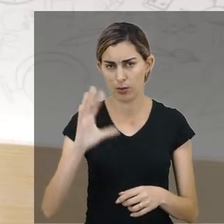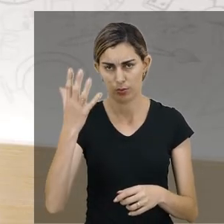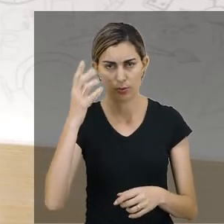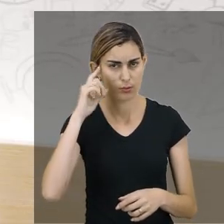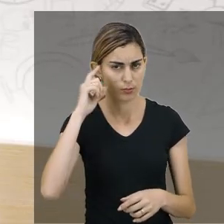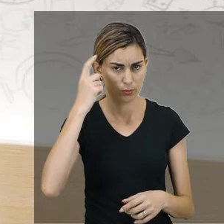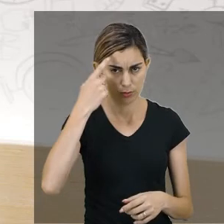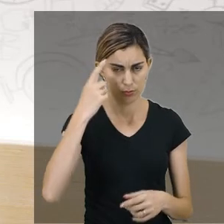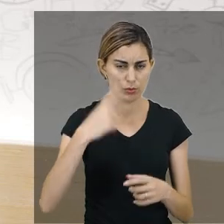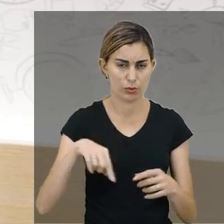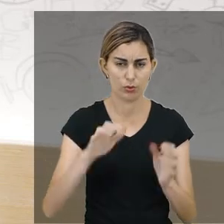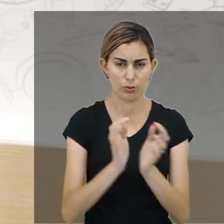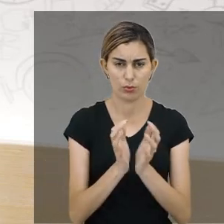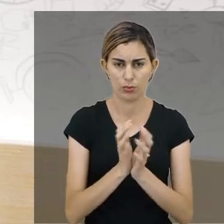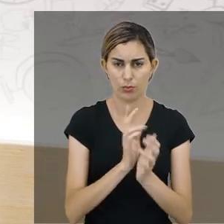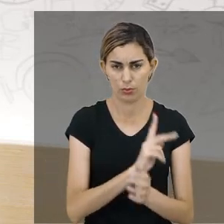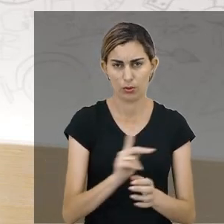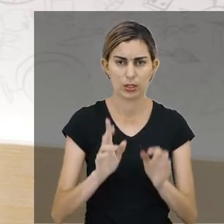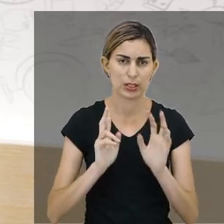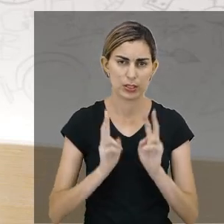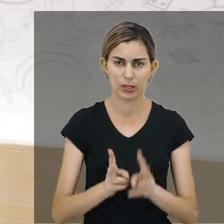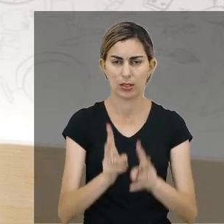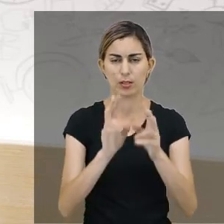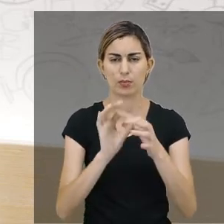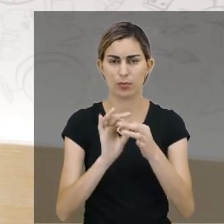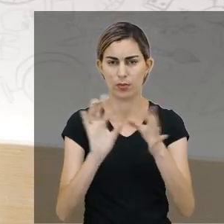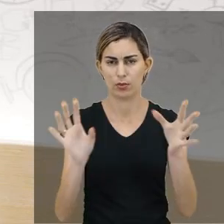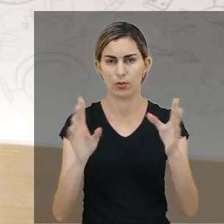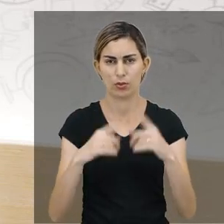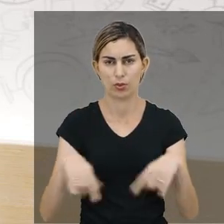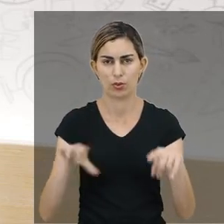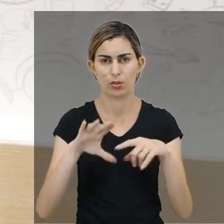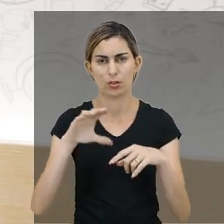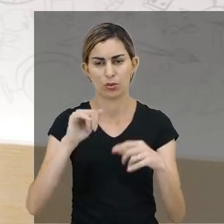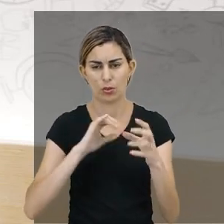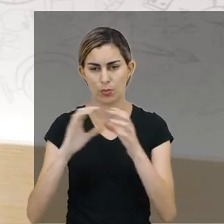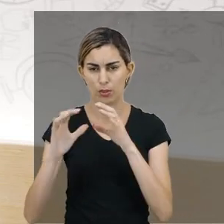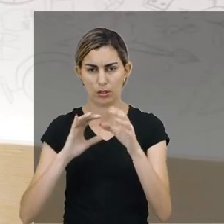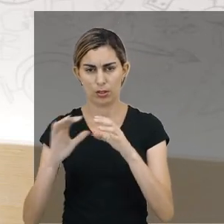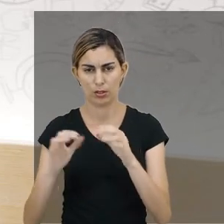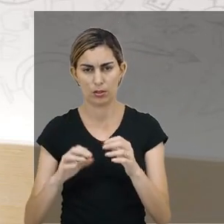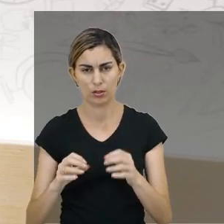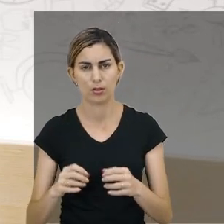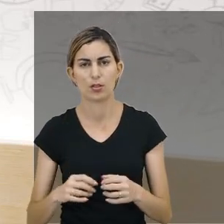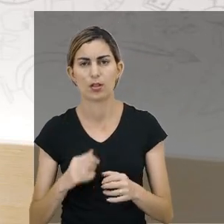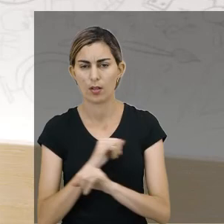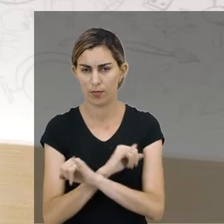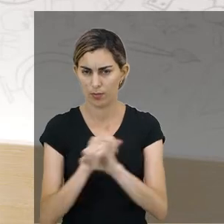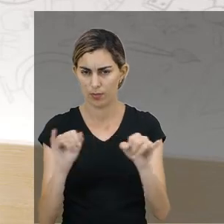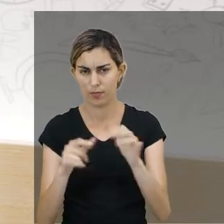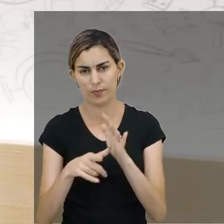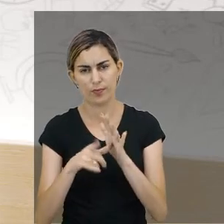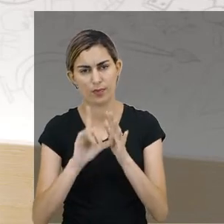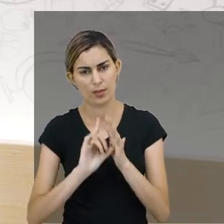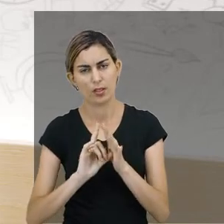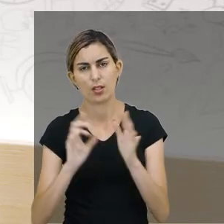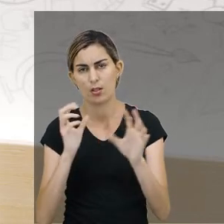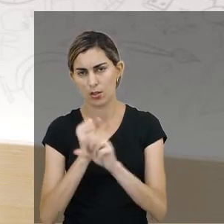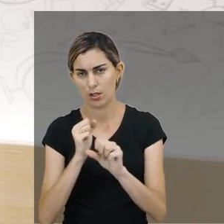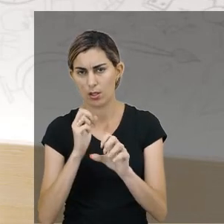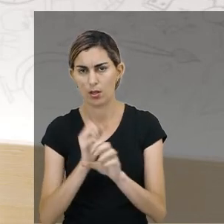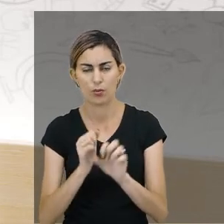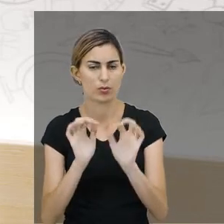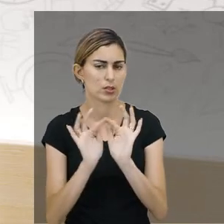haja dúvidas, nossa equipe de professores estará sempre disponível em nossos canais de comunicação. Conforme foi dito anteriormente,